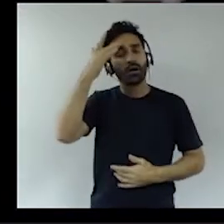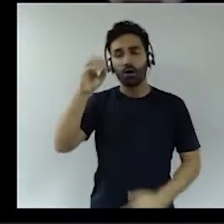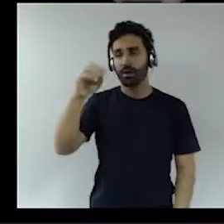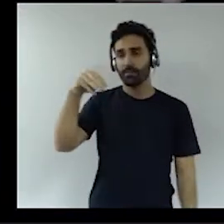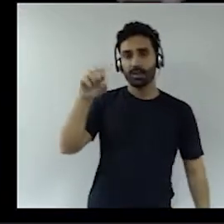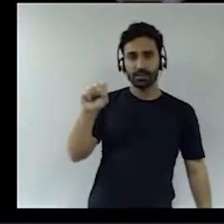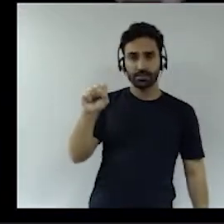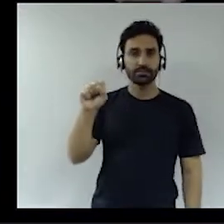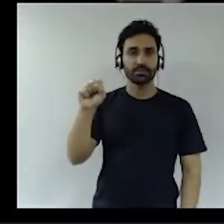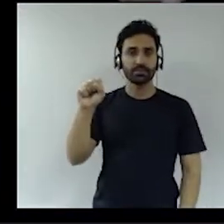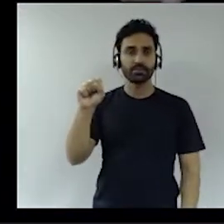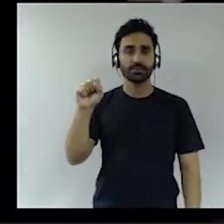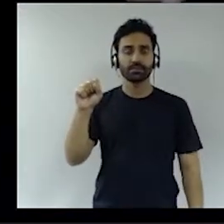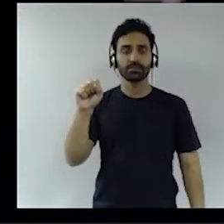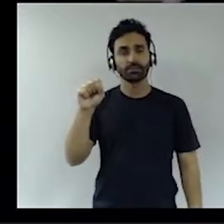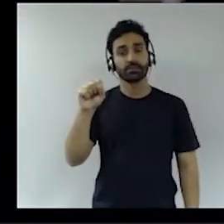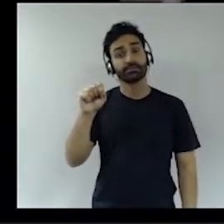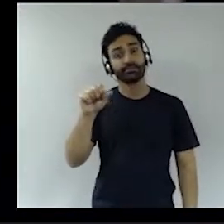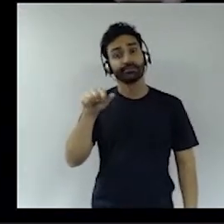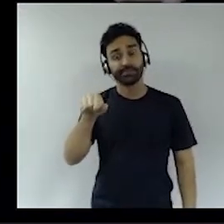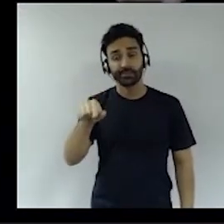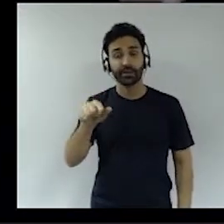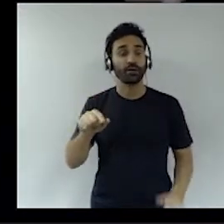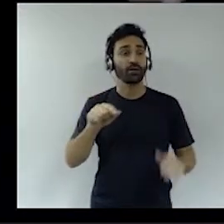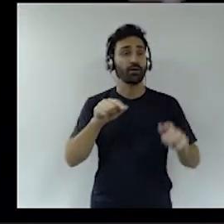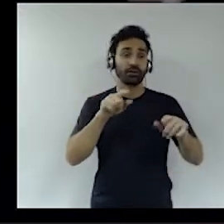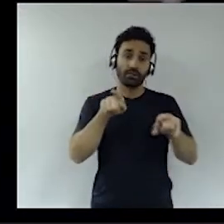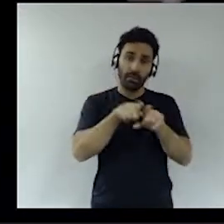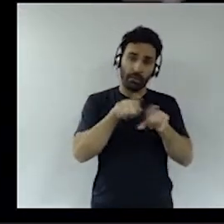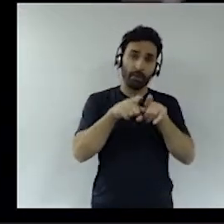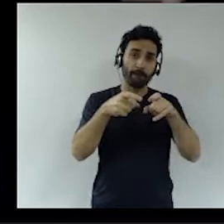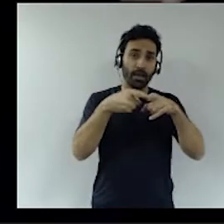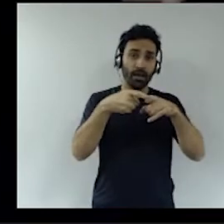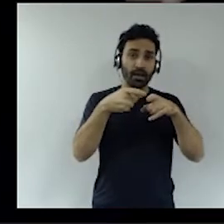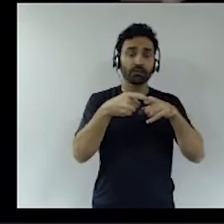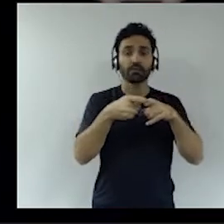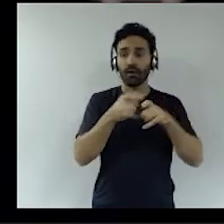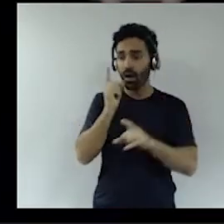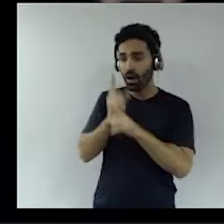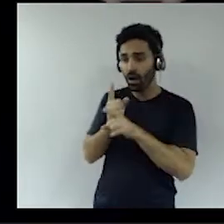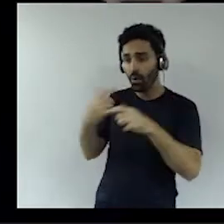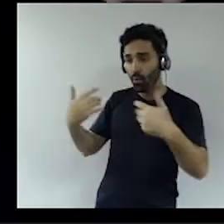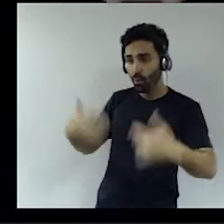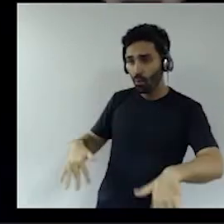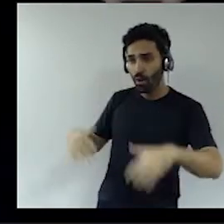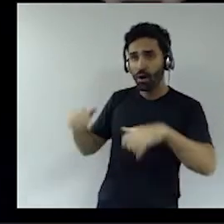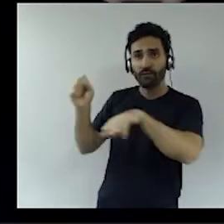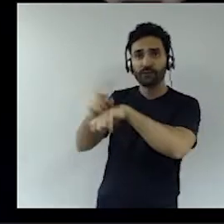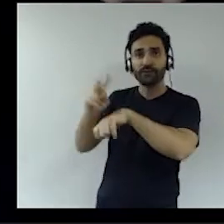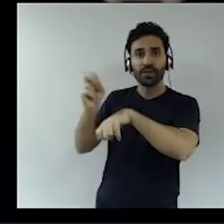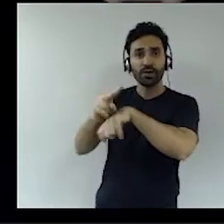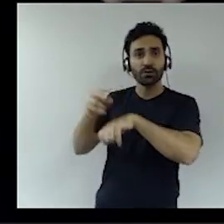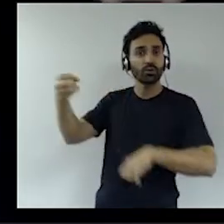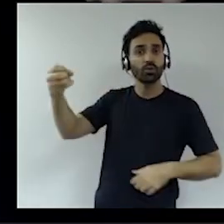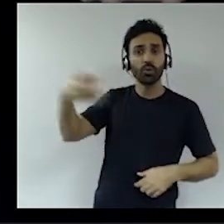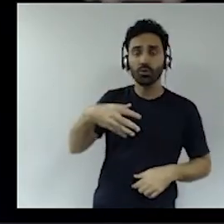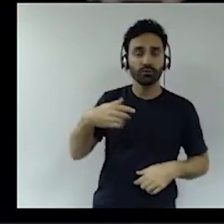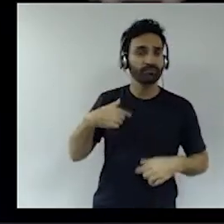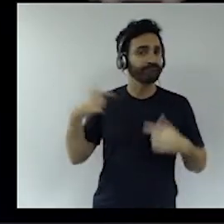inteiro, diante dessa situação de perplexidade, um vírus novo que não tem uma